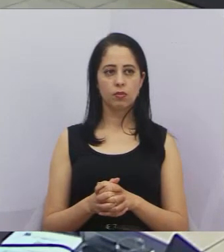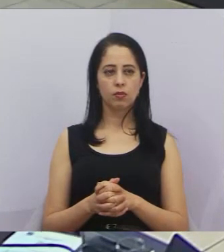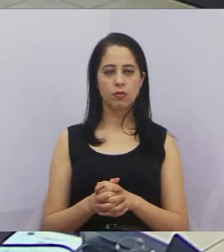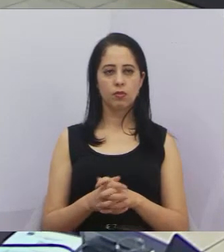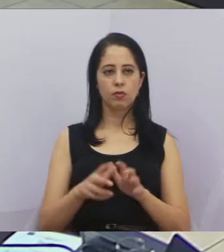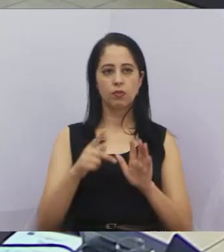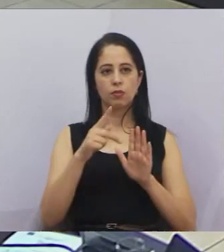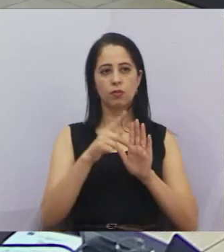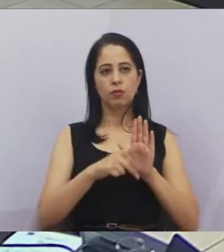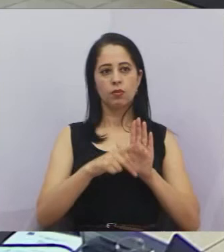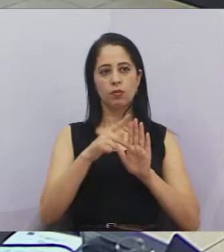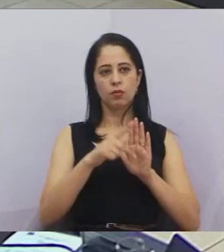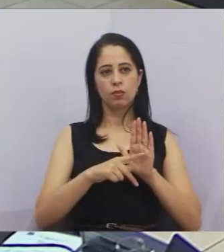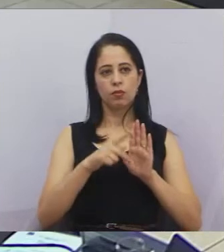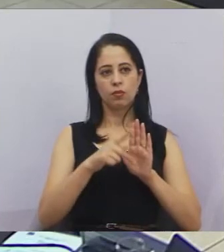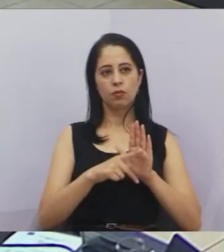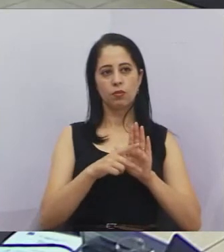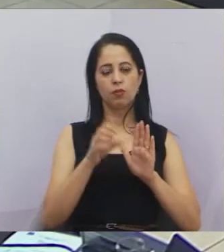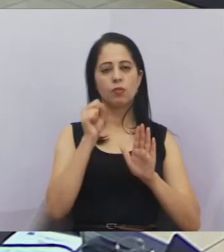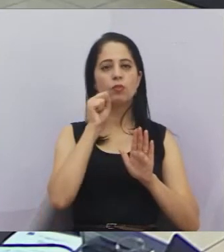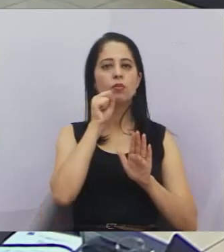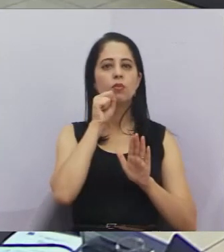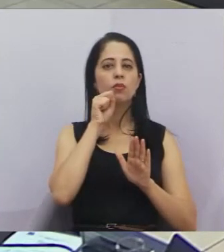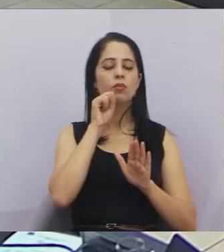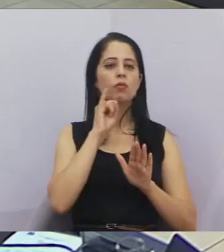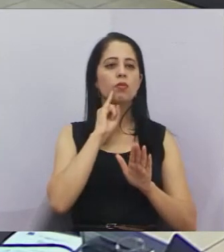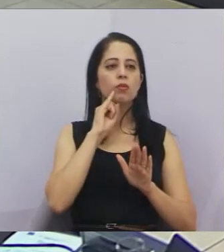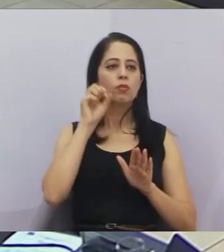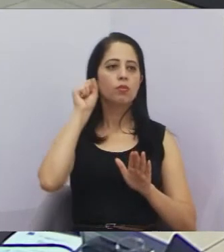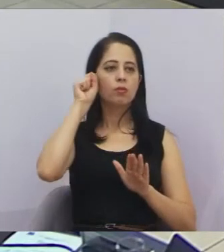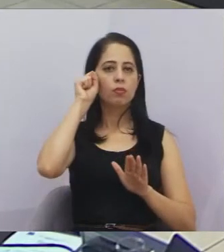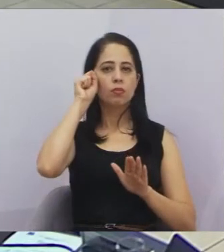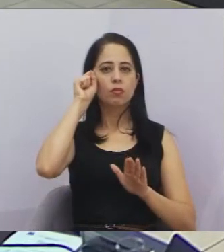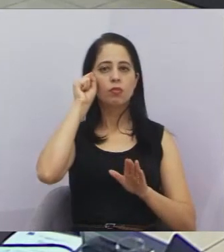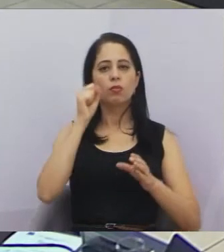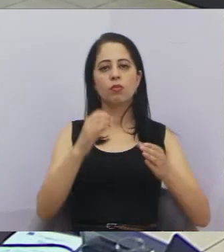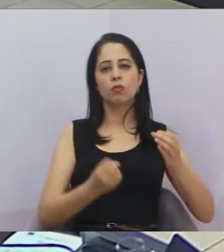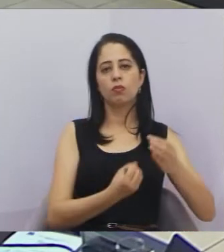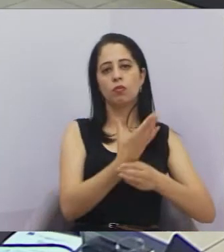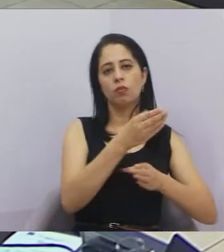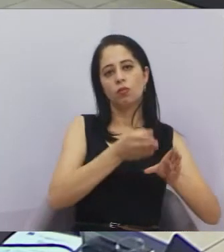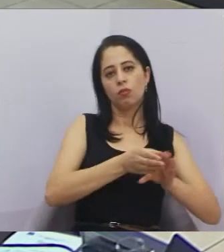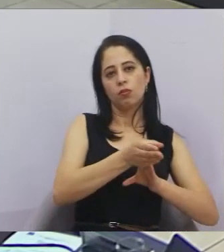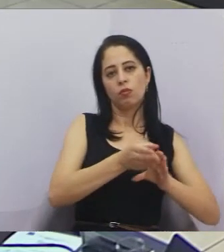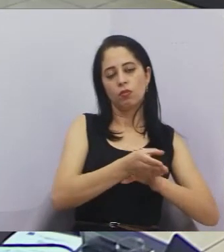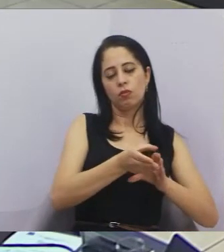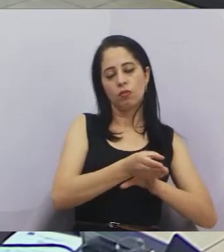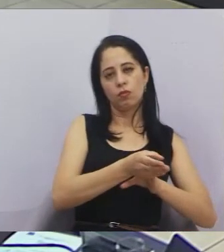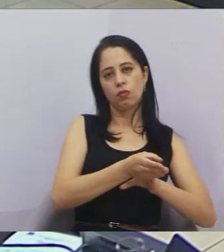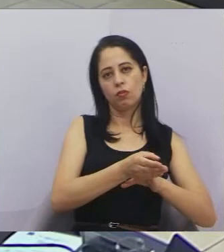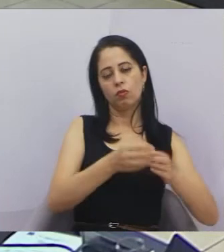Projeto de autoria do prefeito Isaías José de Santana. O assunto institui o Conselho Municipal de Promoção da